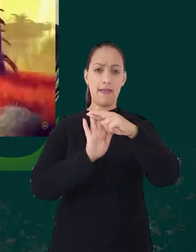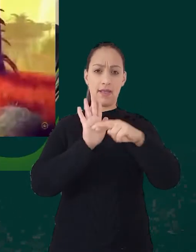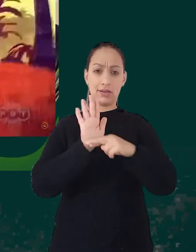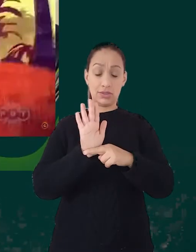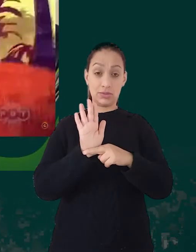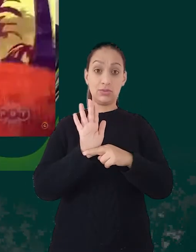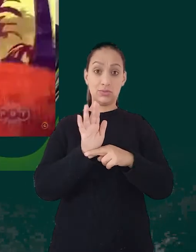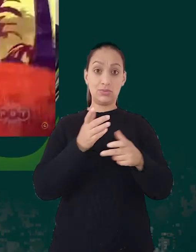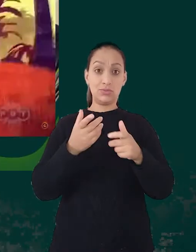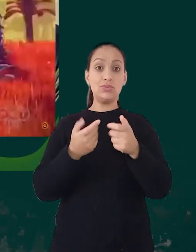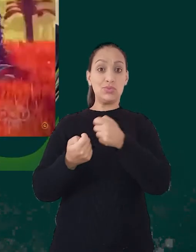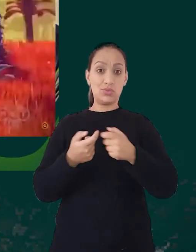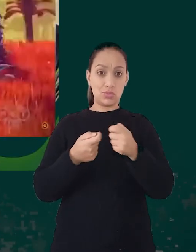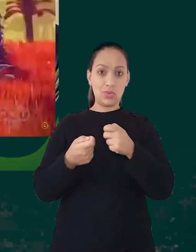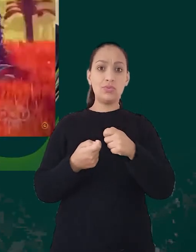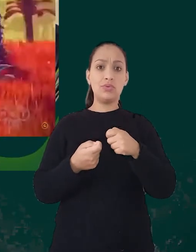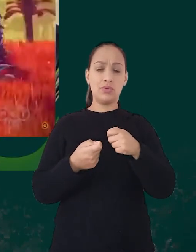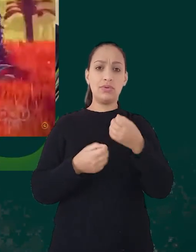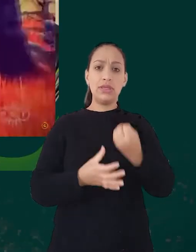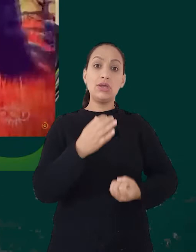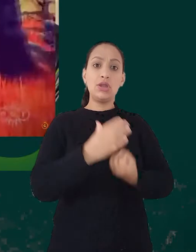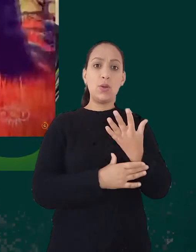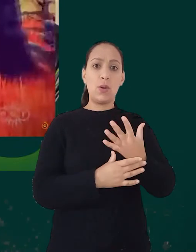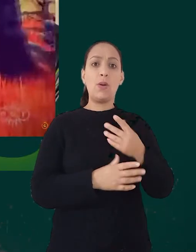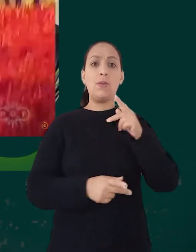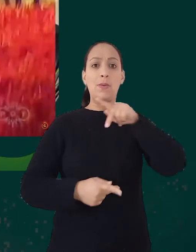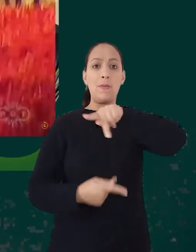desenvolveram esse planeta, tá?